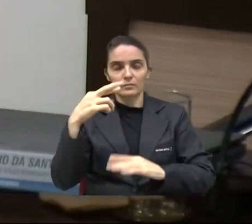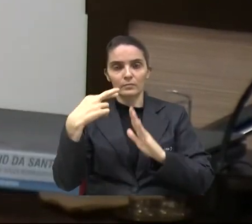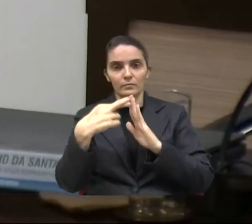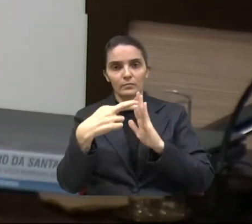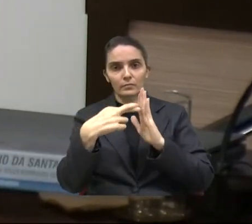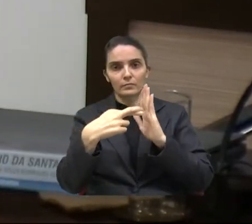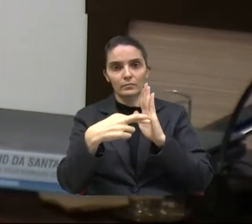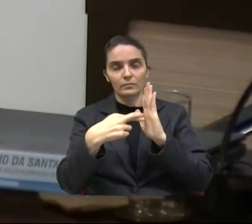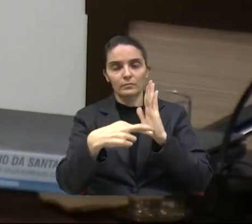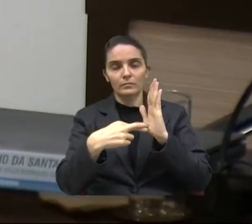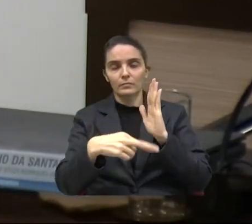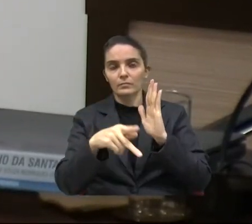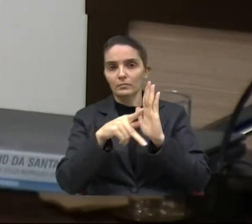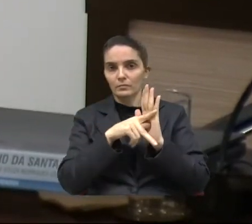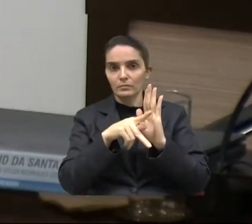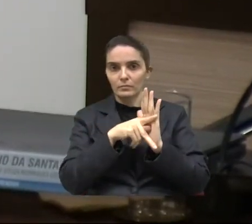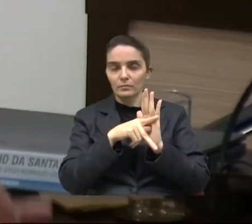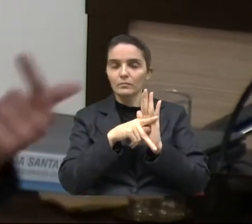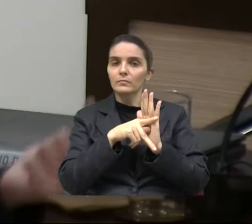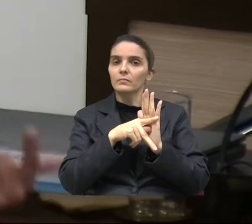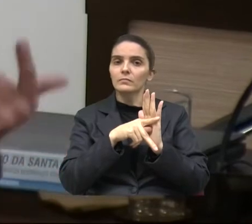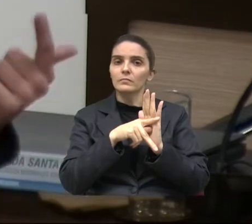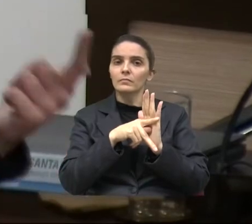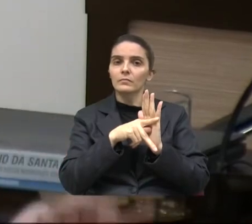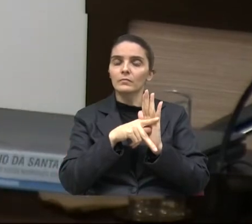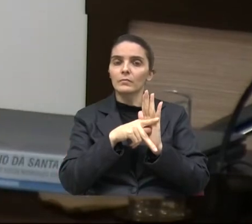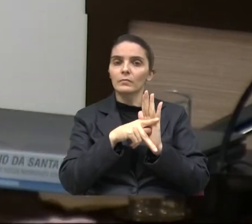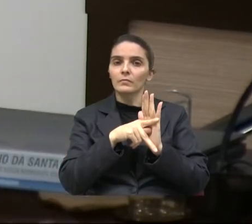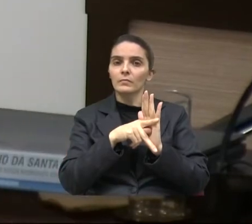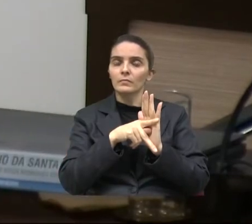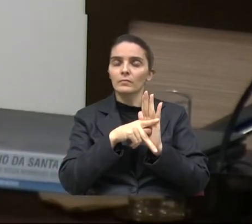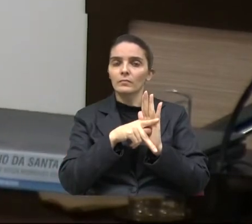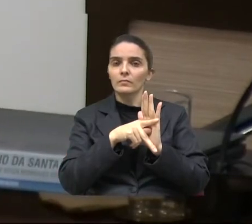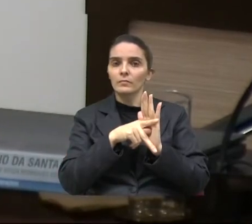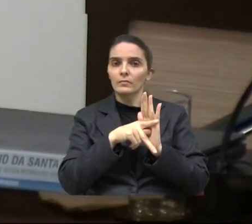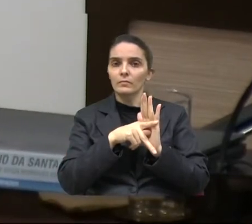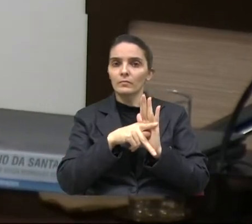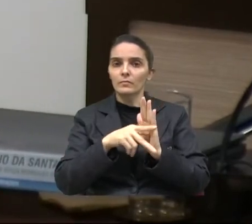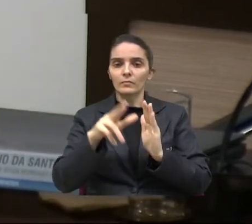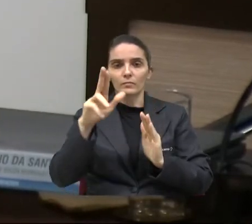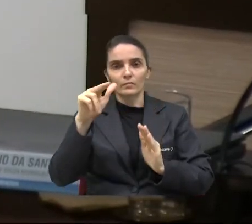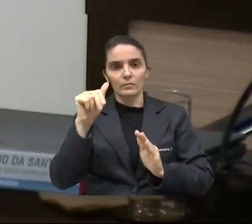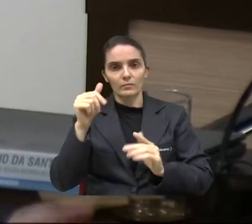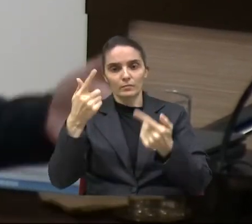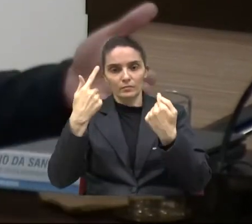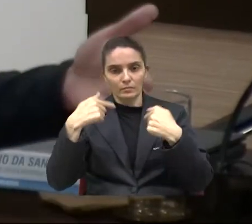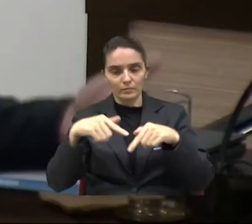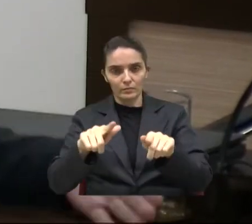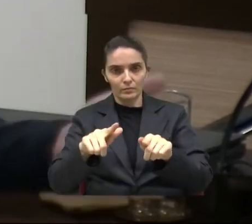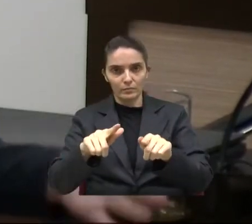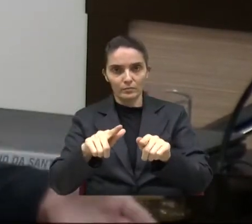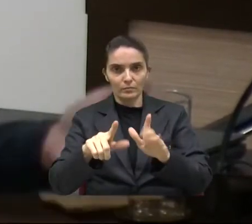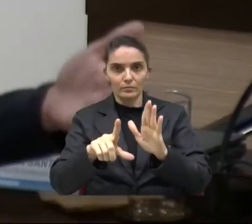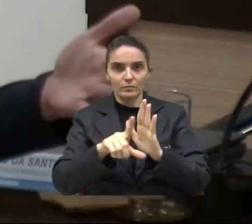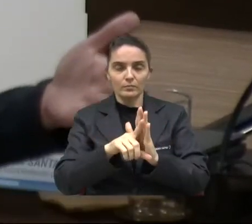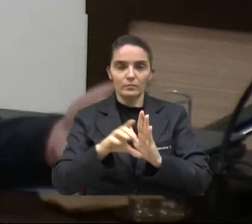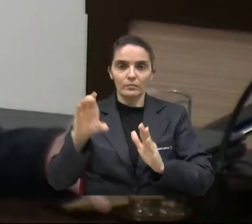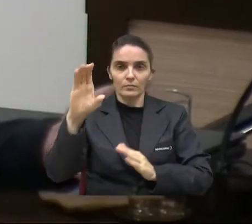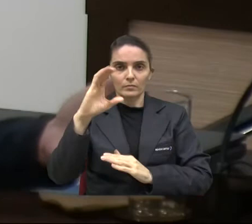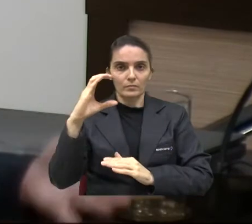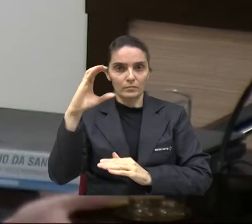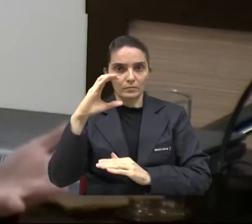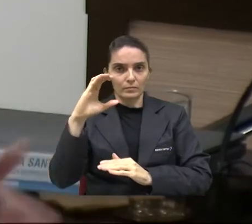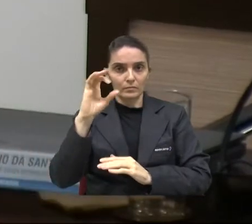legislação especial, que, em hipótese alguma, fere direito constitucional, porque é só ler